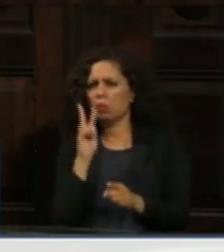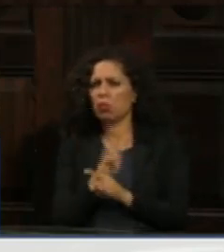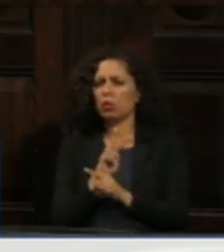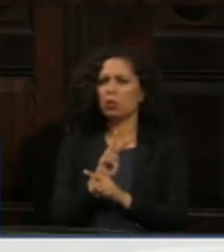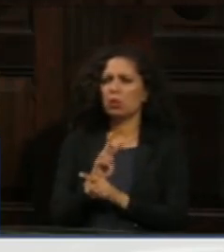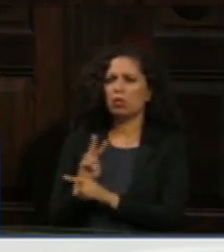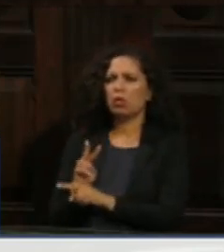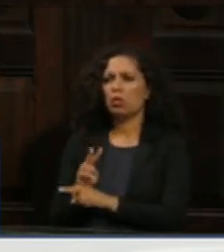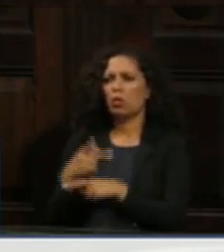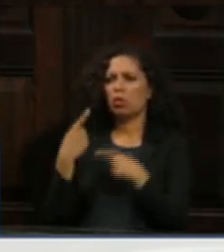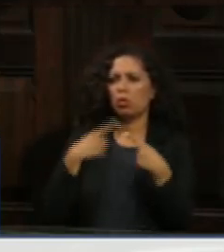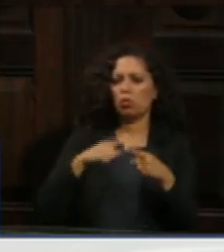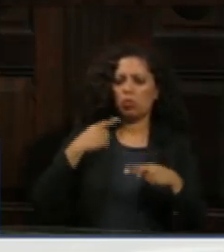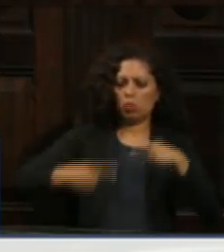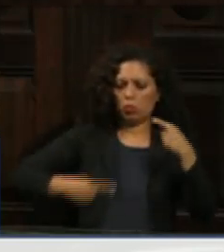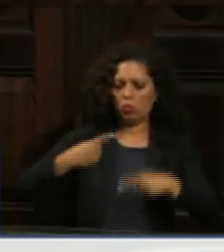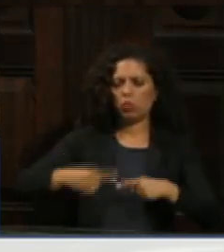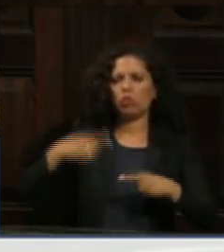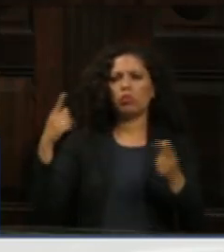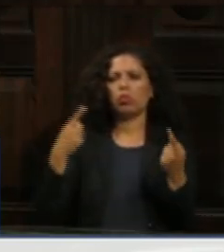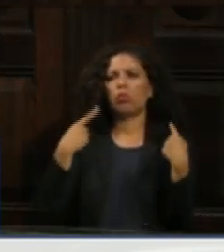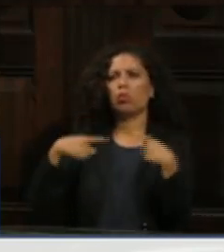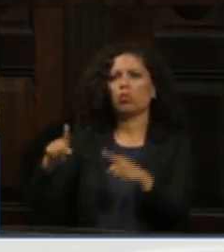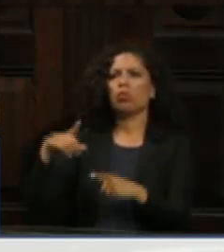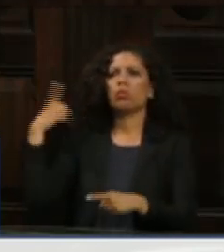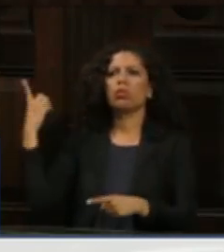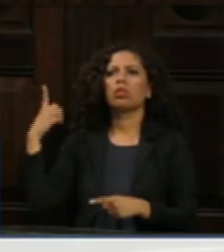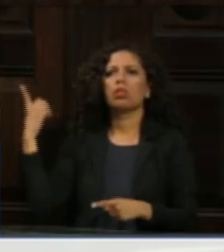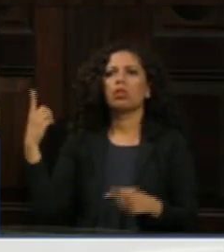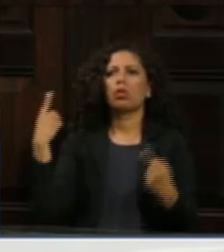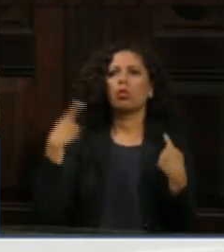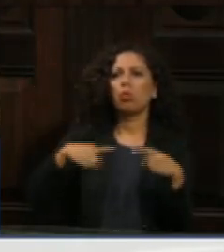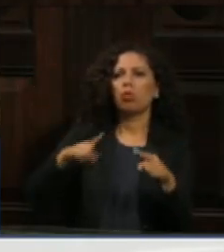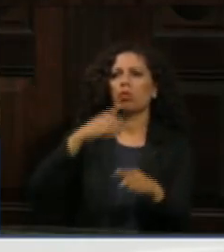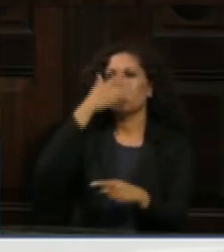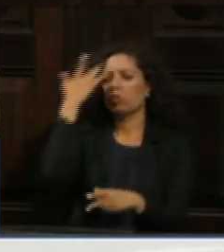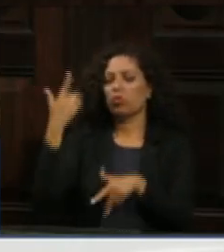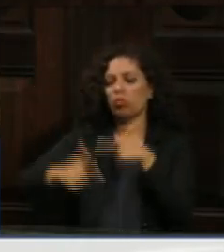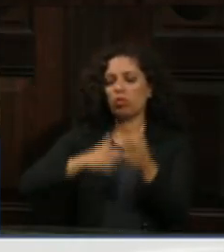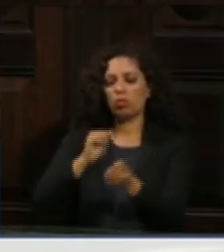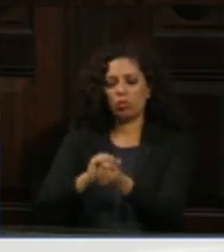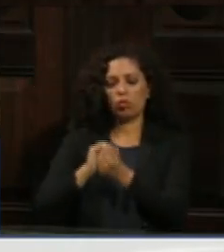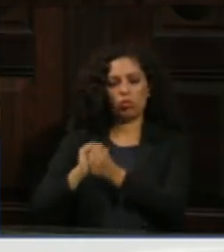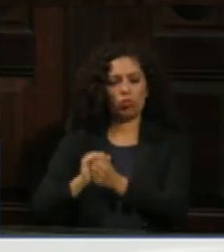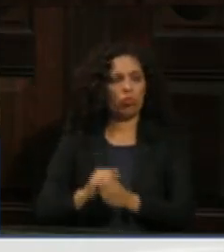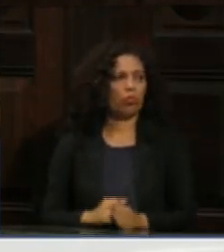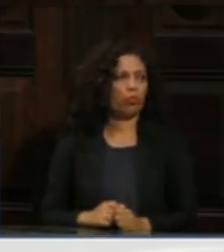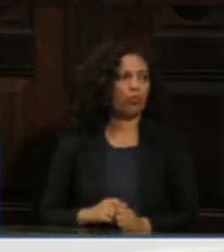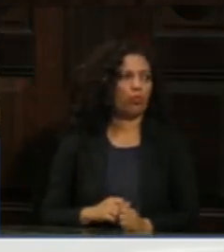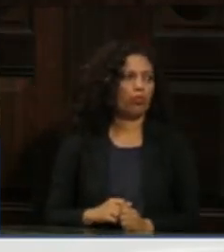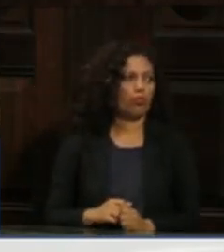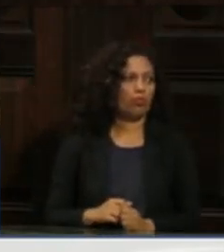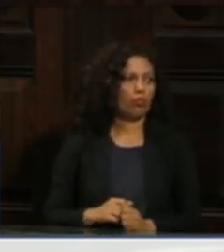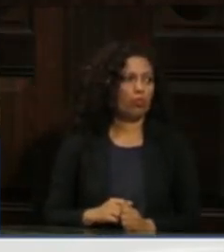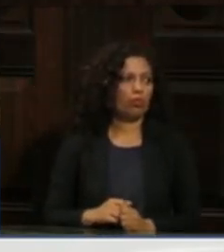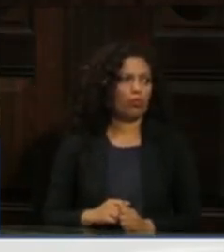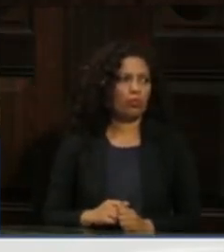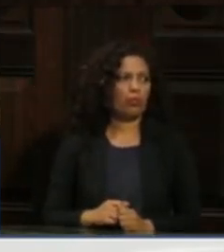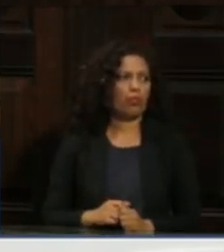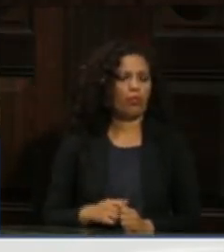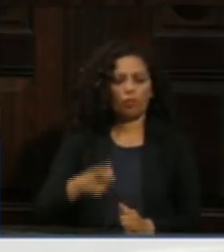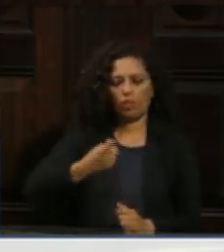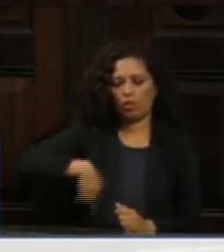no moinho de um modelo de Estado que é autoritário, que é próximo de um Estado totalitário. Isso